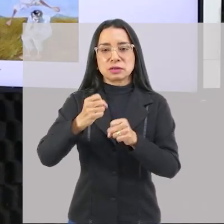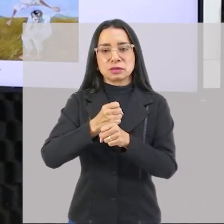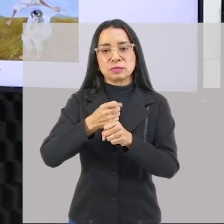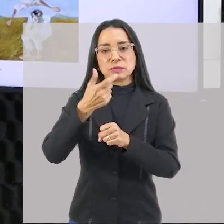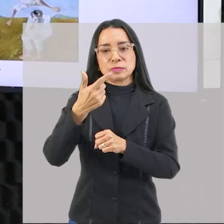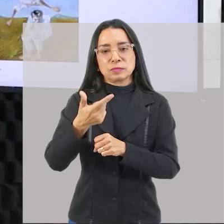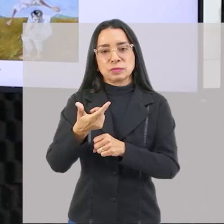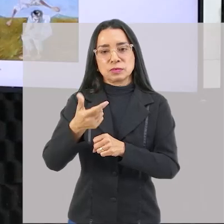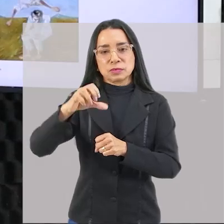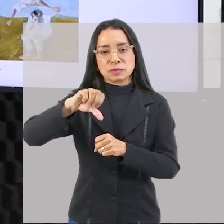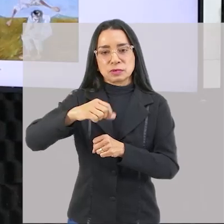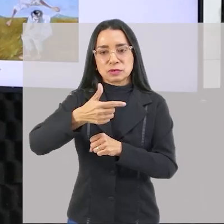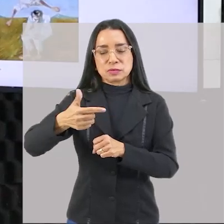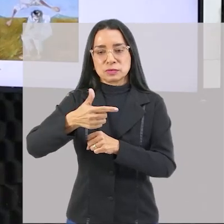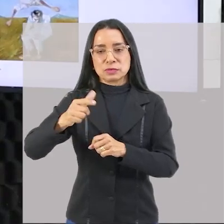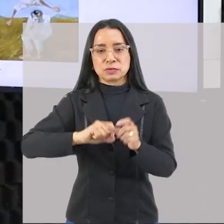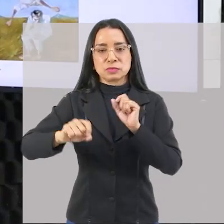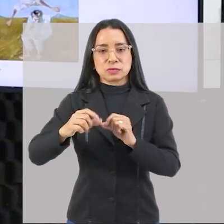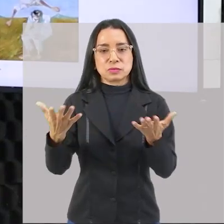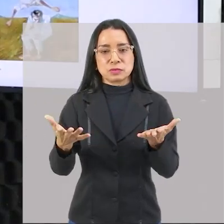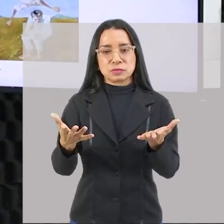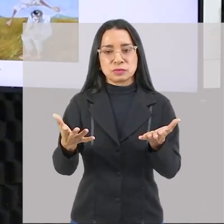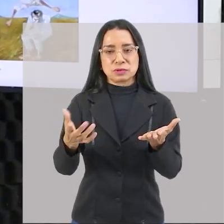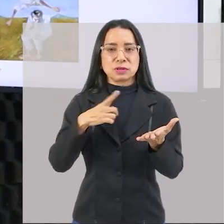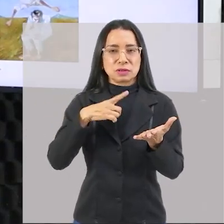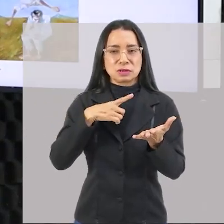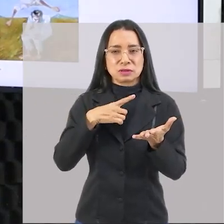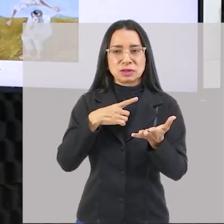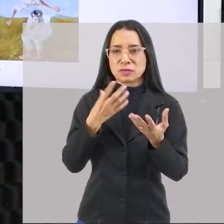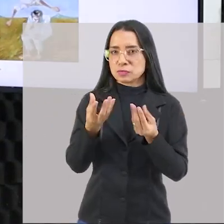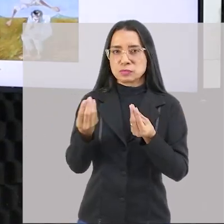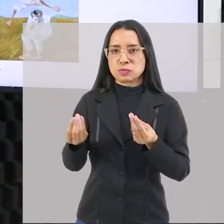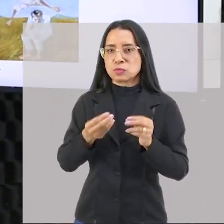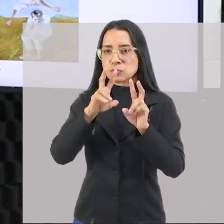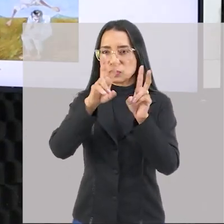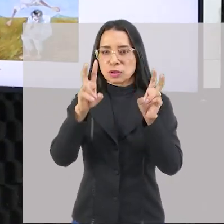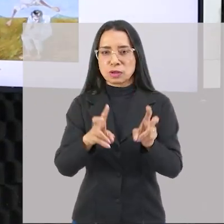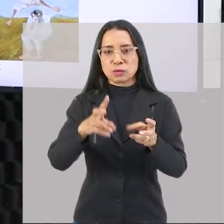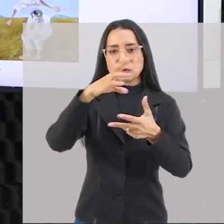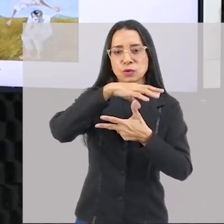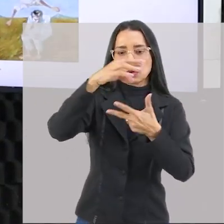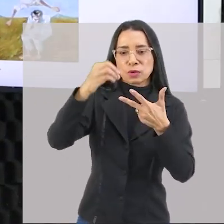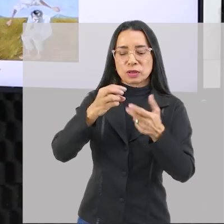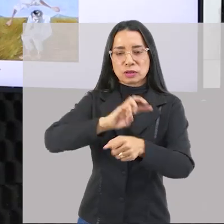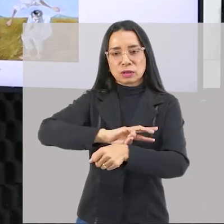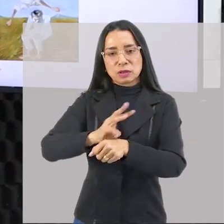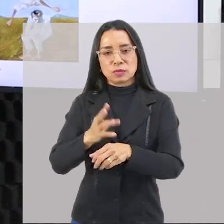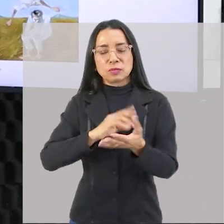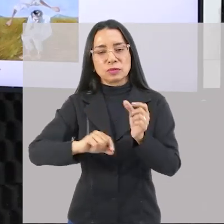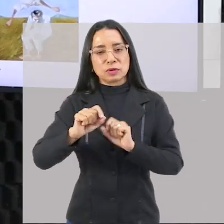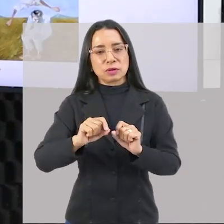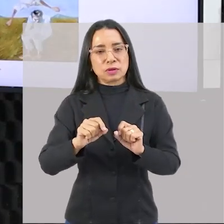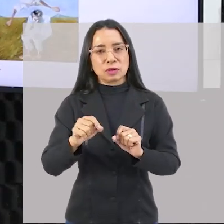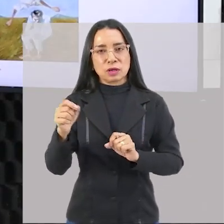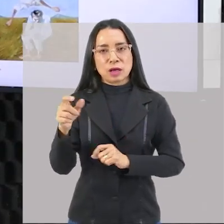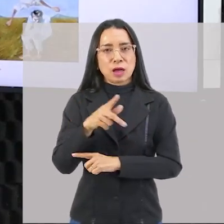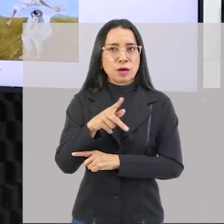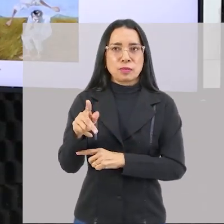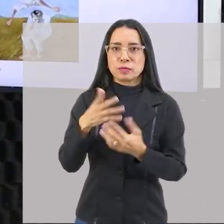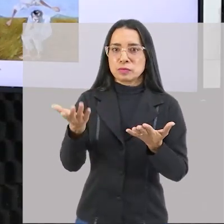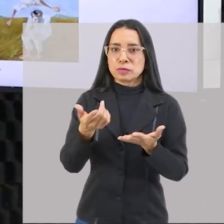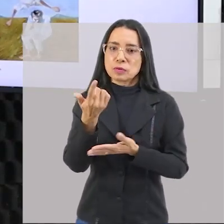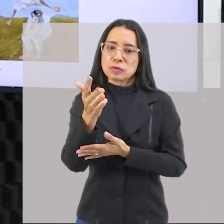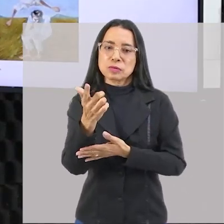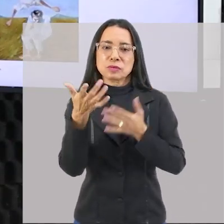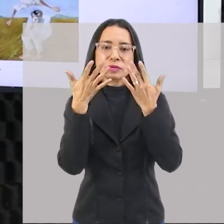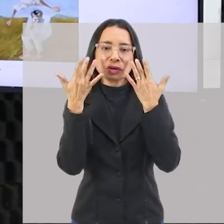atrás, 100 anos da Semana de Arte Moderna, e despencou no Enem, na UEMA, despencou em outros lugares. Professor, não cai arte no Enem, na